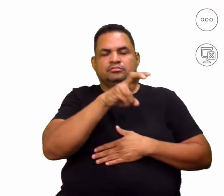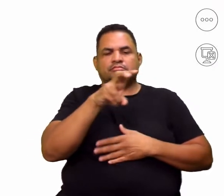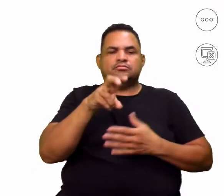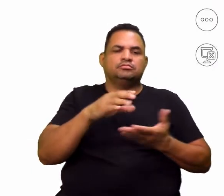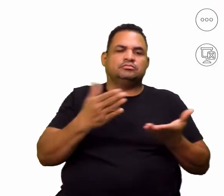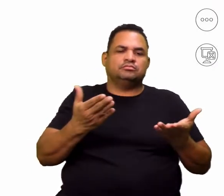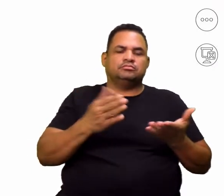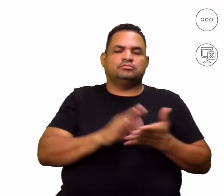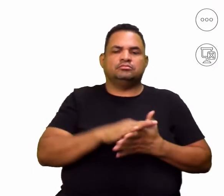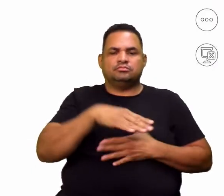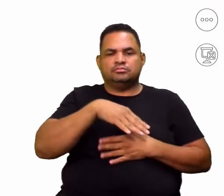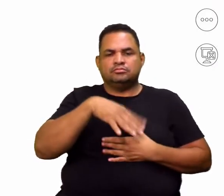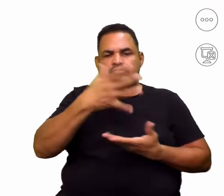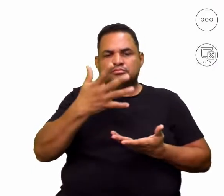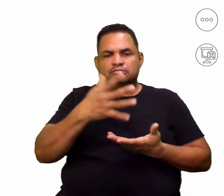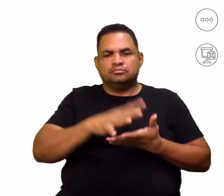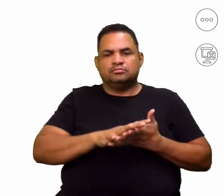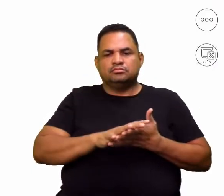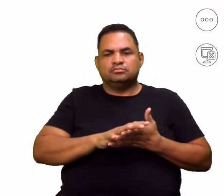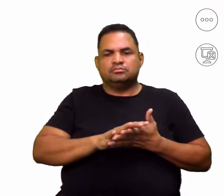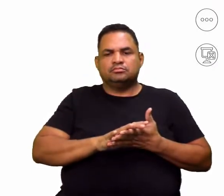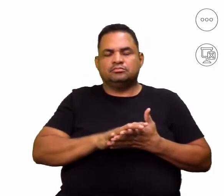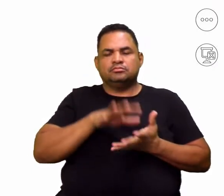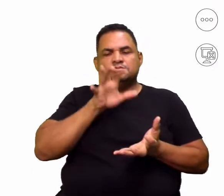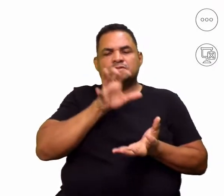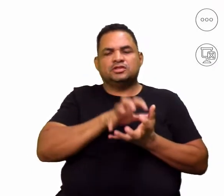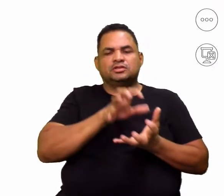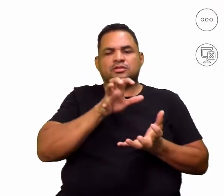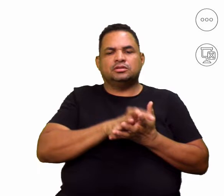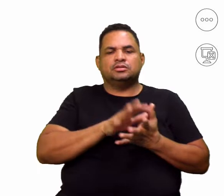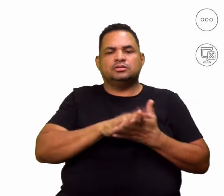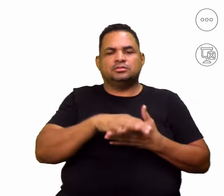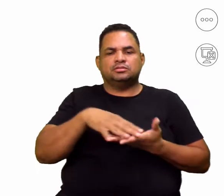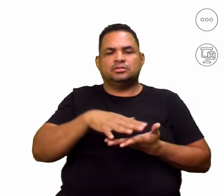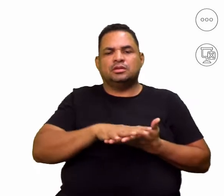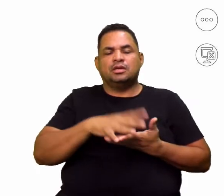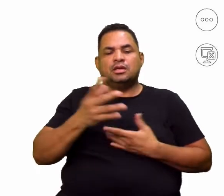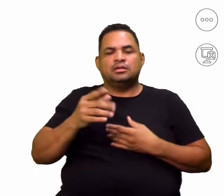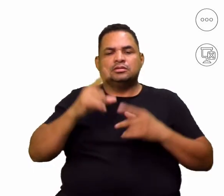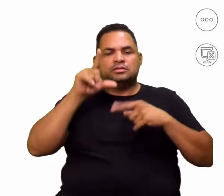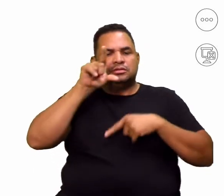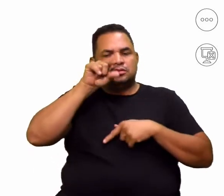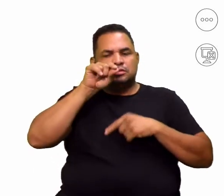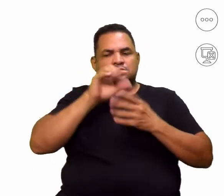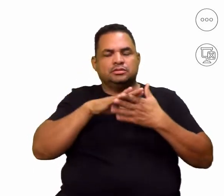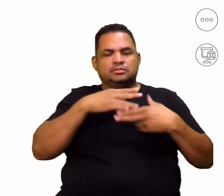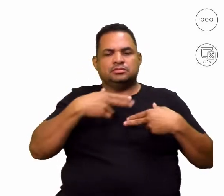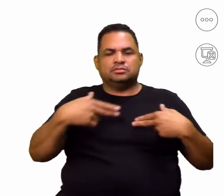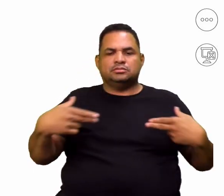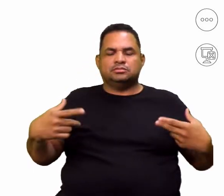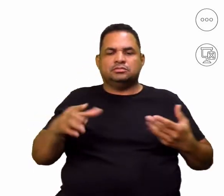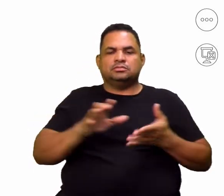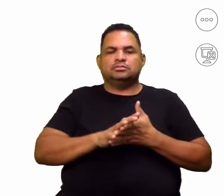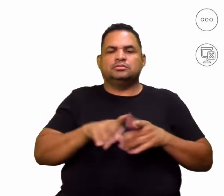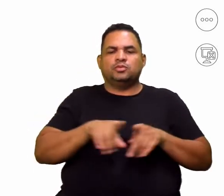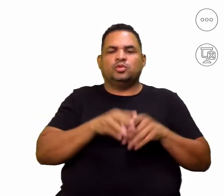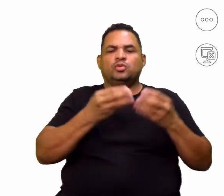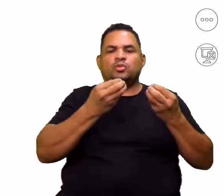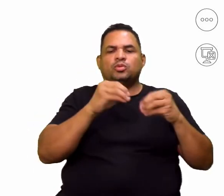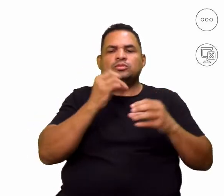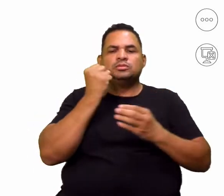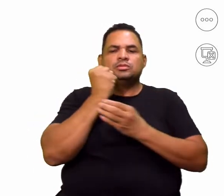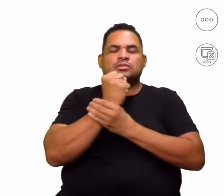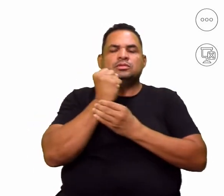No caso dos jacarés, e nas aves também vai acontecer isso. O ovo garantirá nutrientes